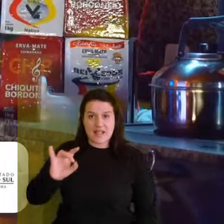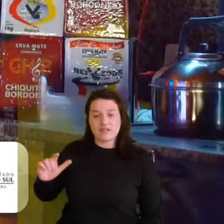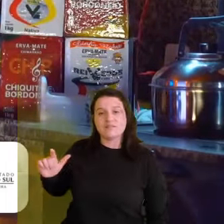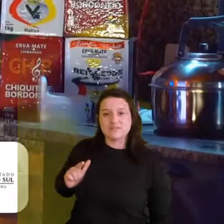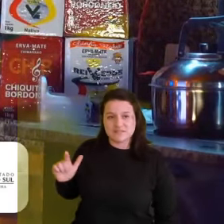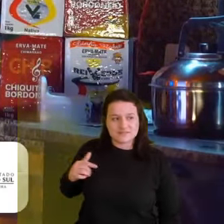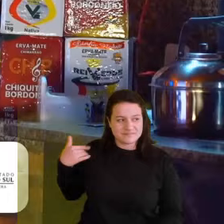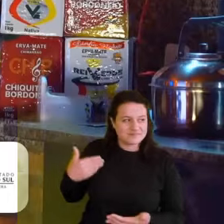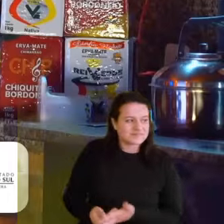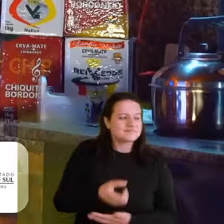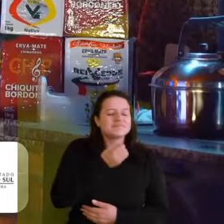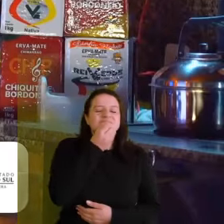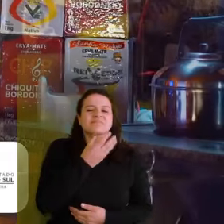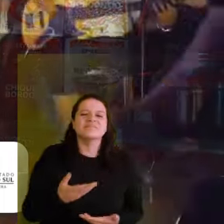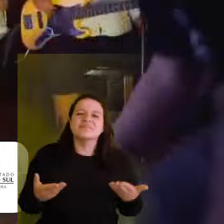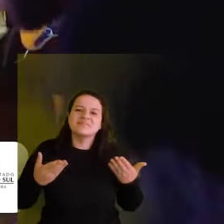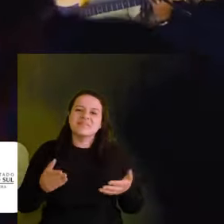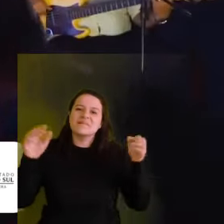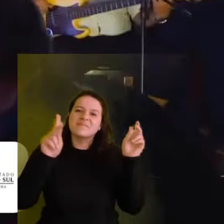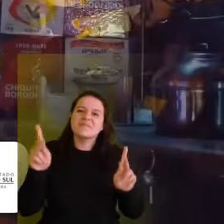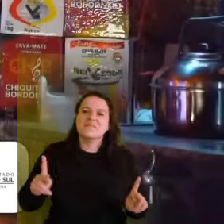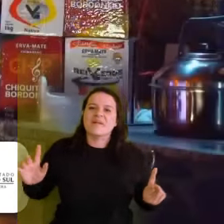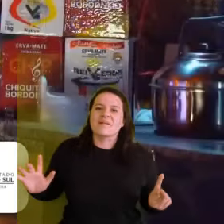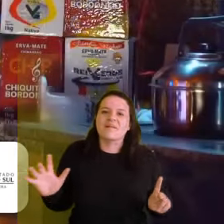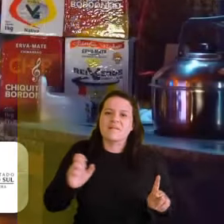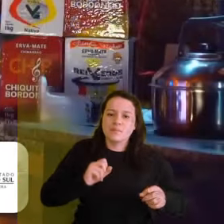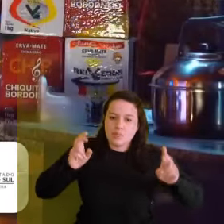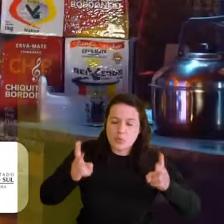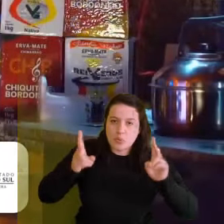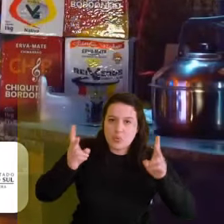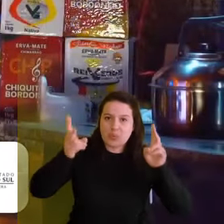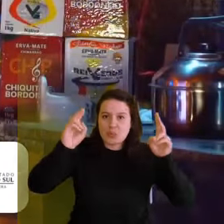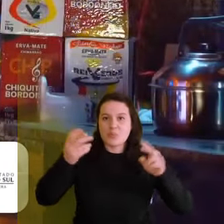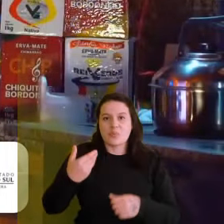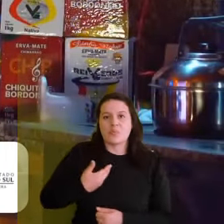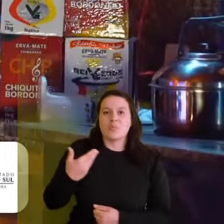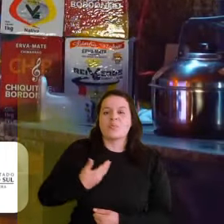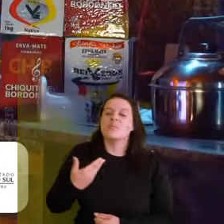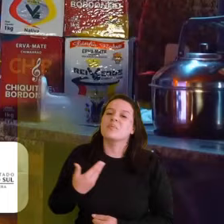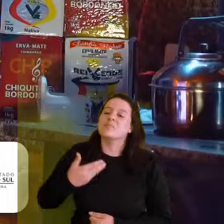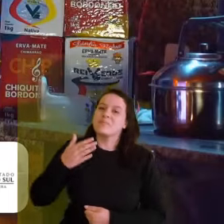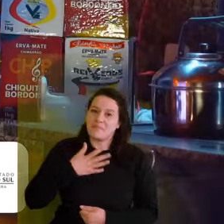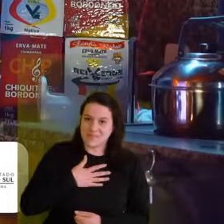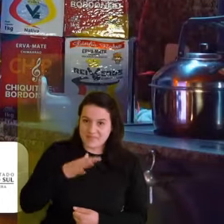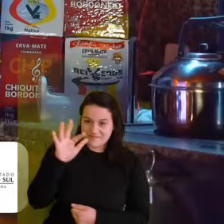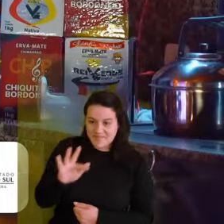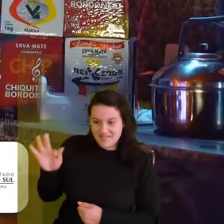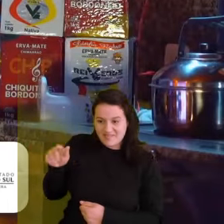amor e paz. Sigo cantando e semeando amizade, minha faculdade, professores são meus